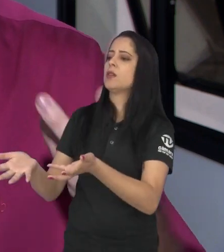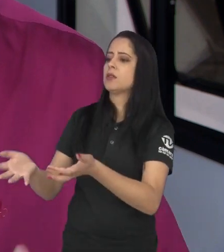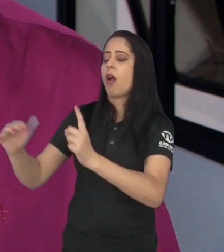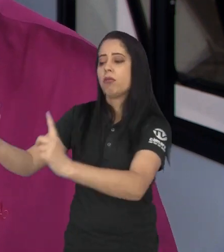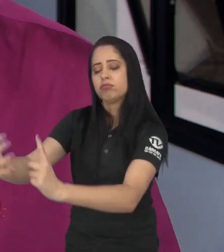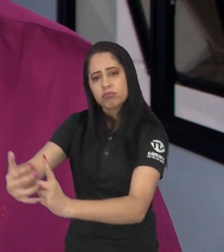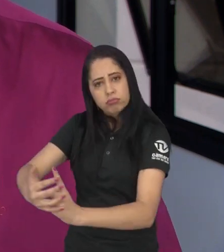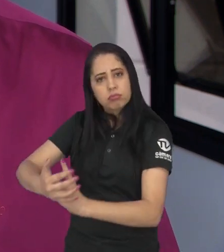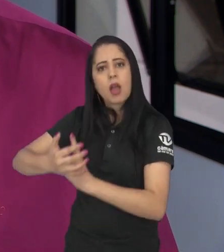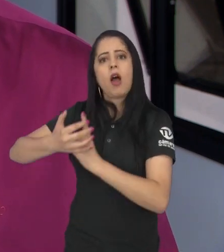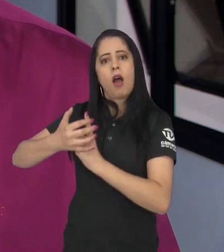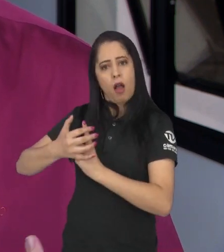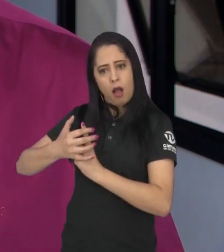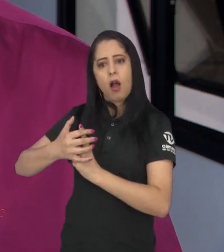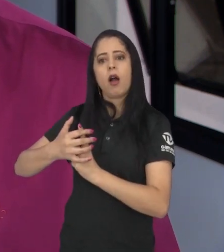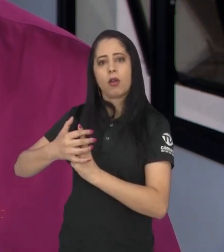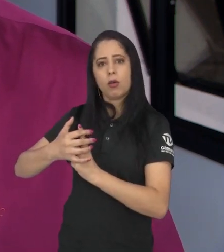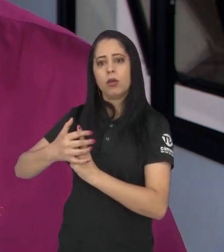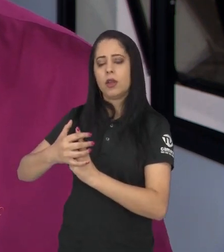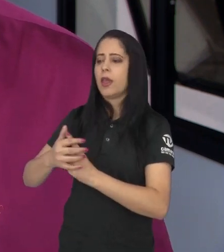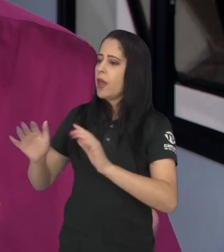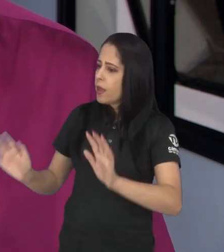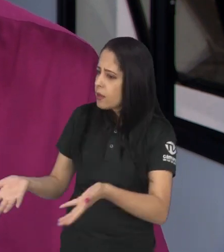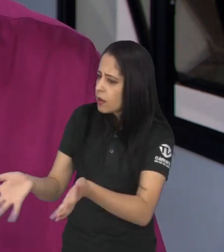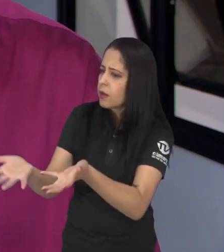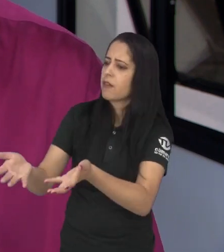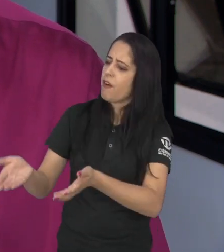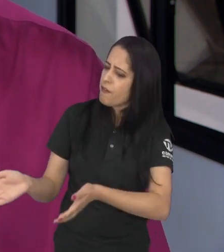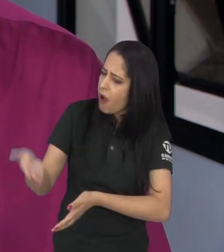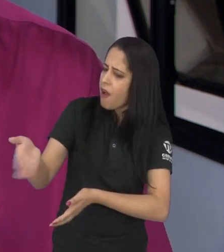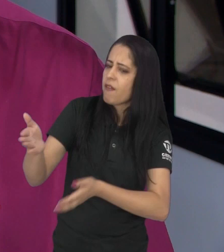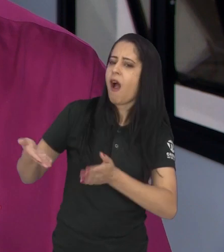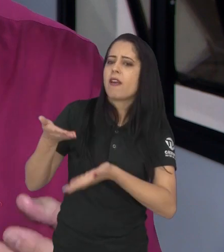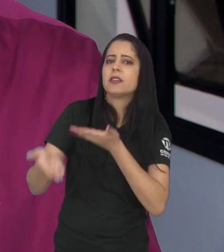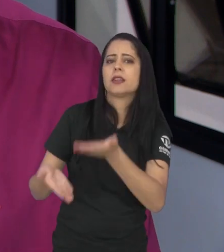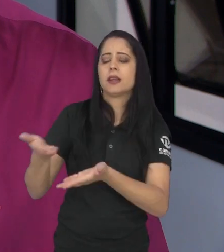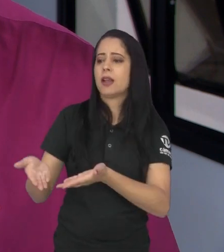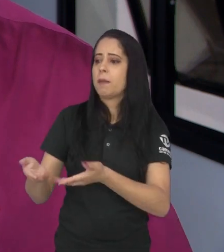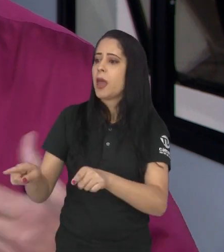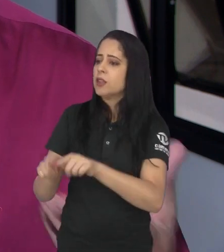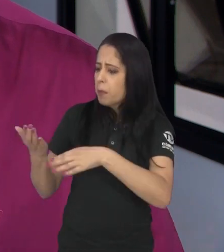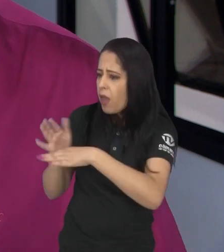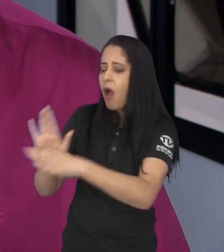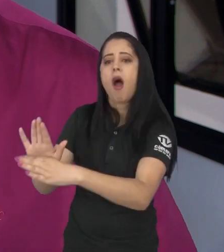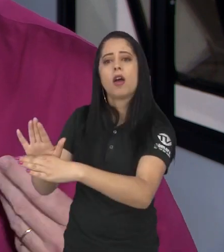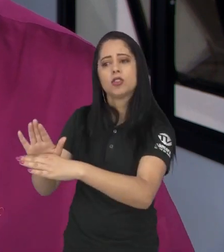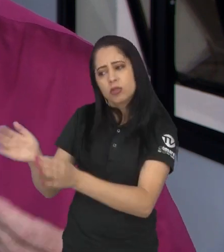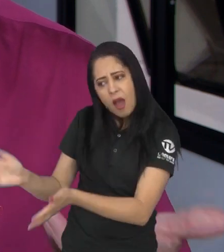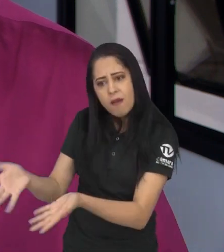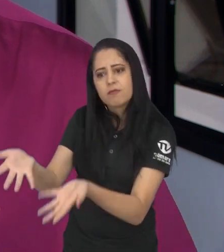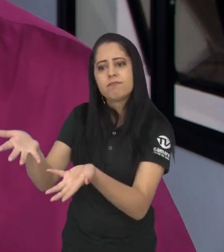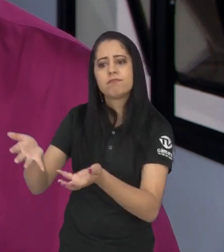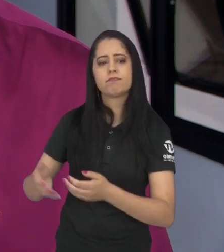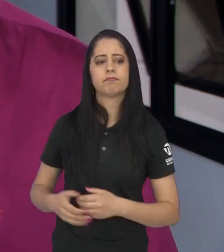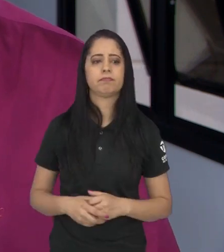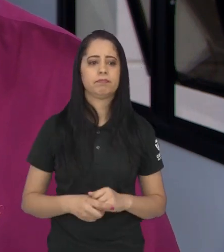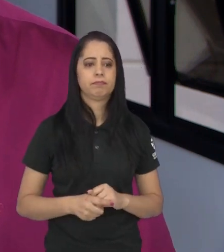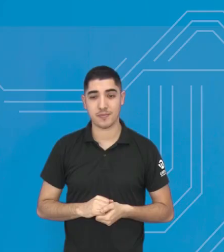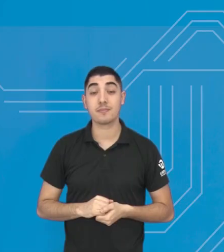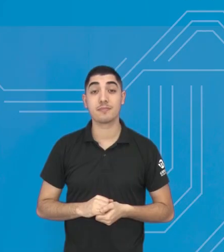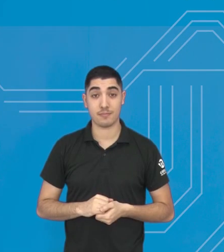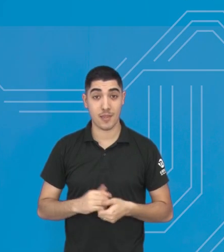gente aceitar a pessoa, estimular ela a entrar no tratamento, estender uma mão e dar uma ajuda para ela poder se